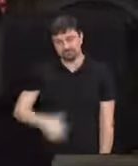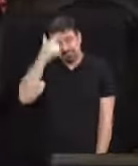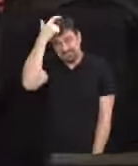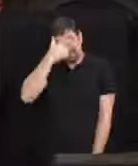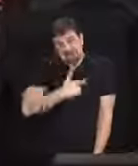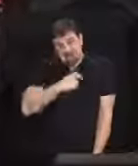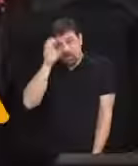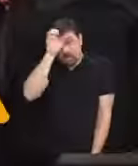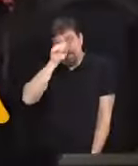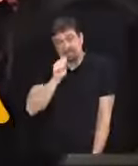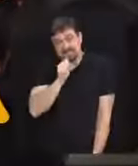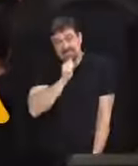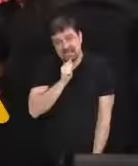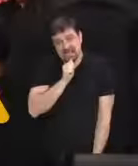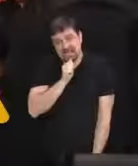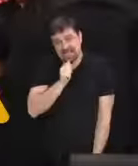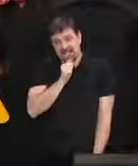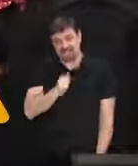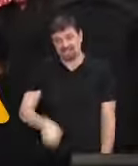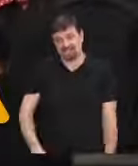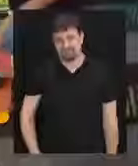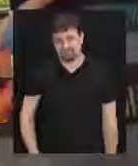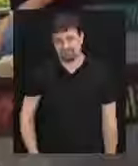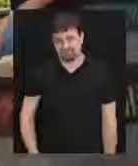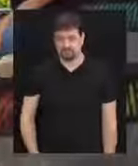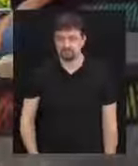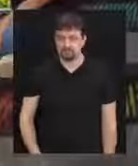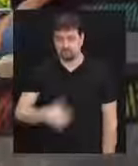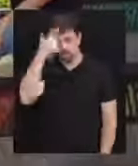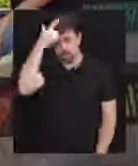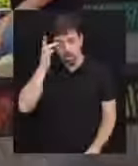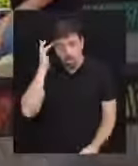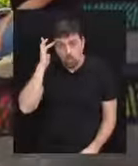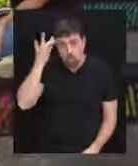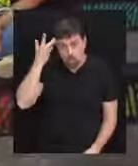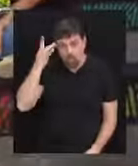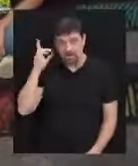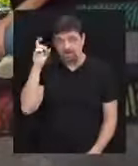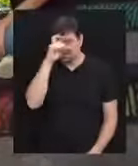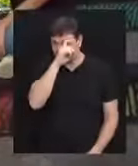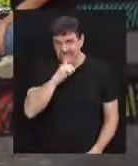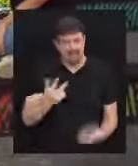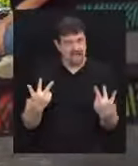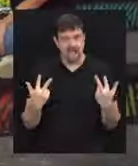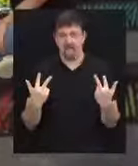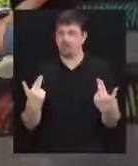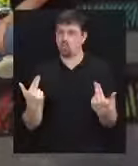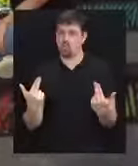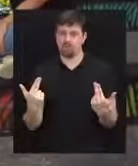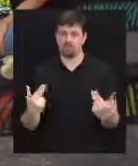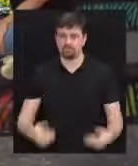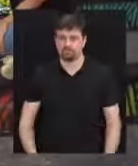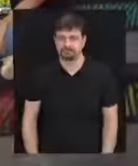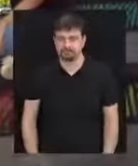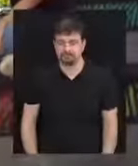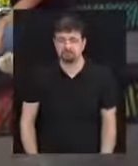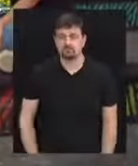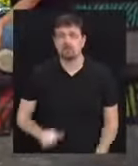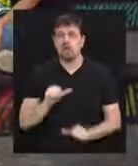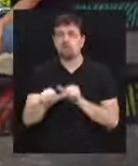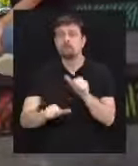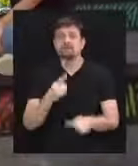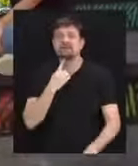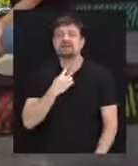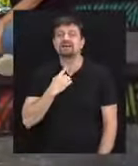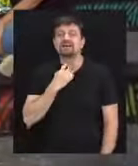manobra? É, eu tô aprendendo ainda, na verdade, né? Eu acho que a dificuldade é igual pra todo mundo, que muda